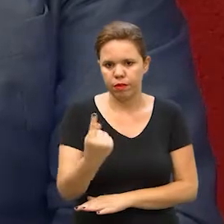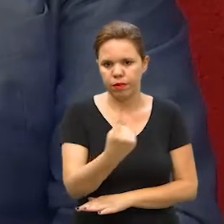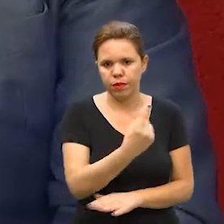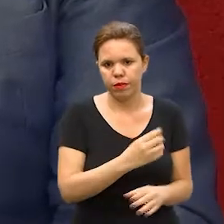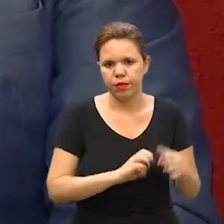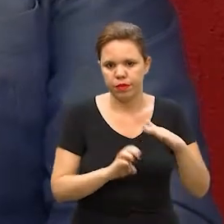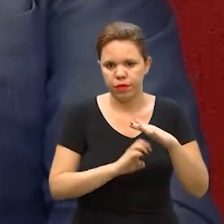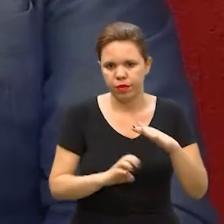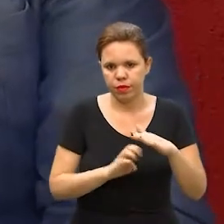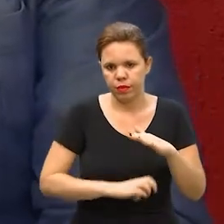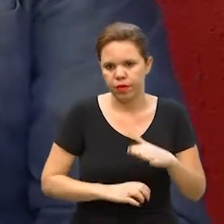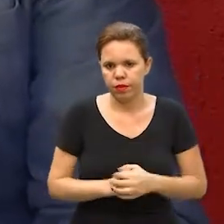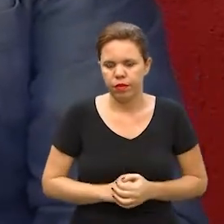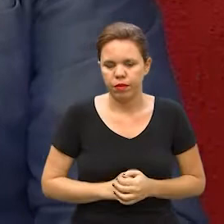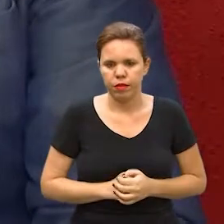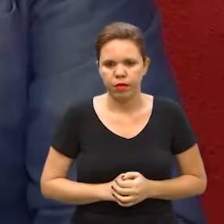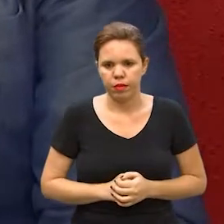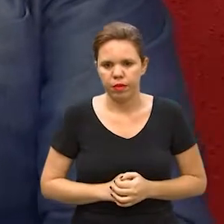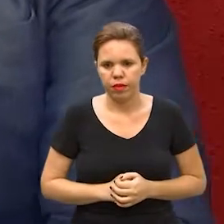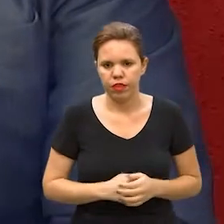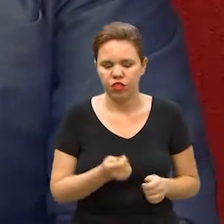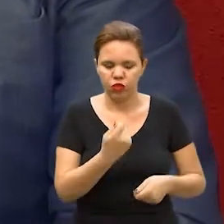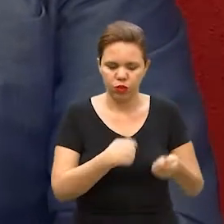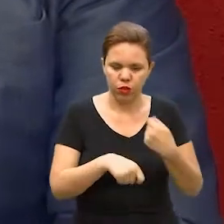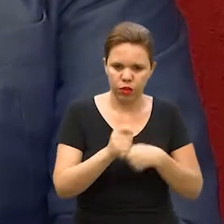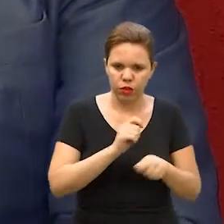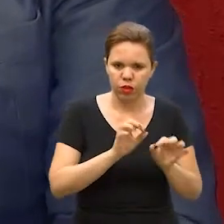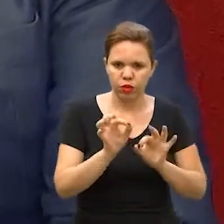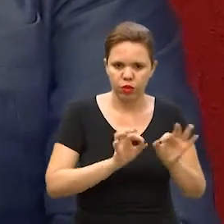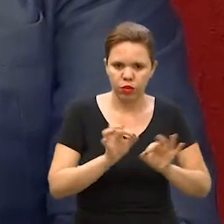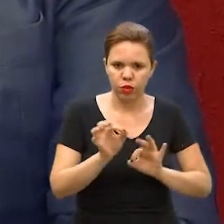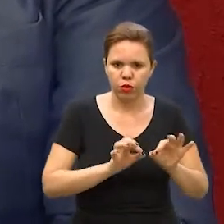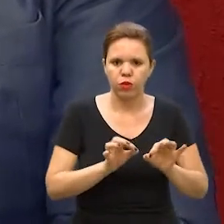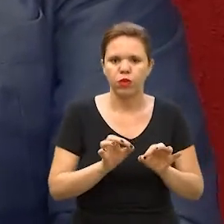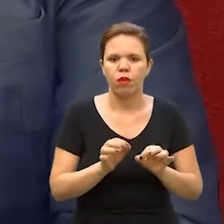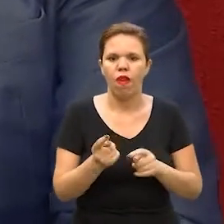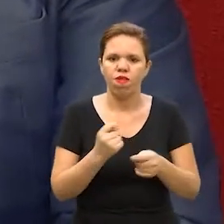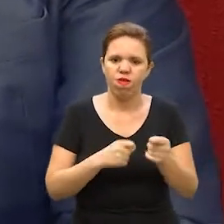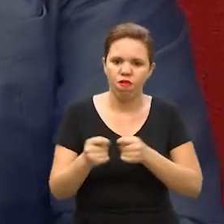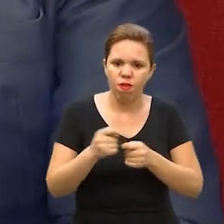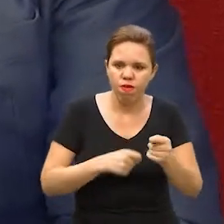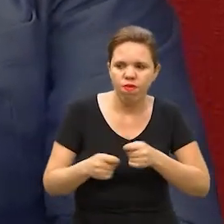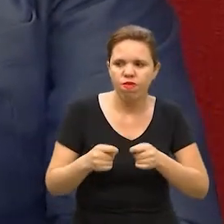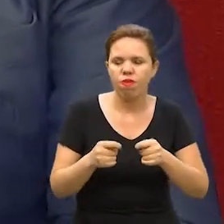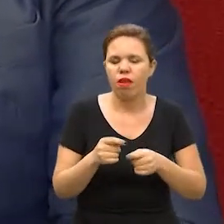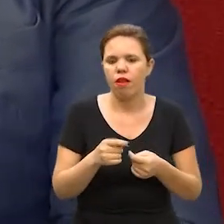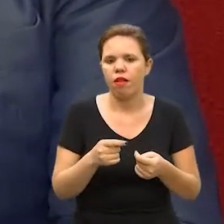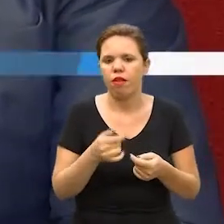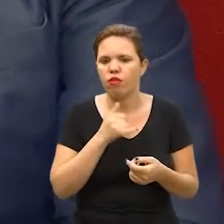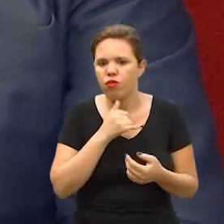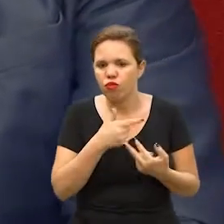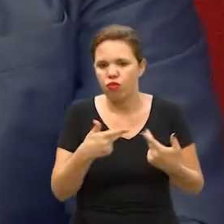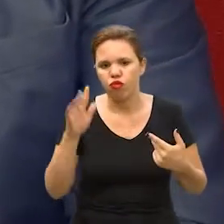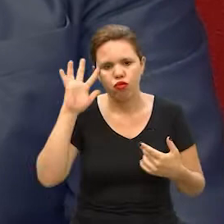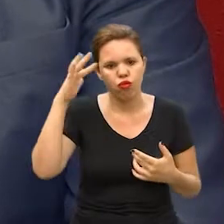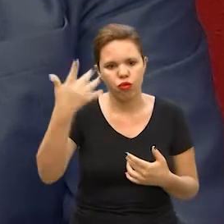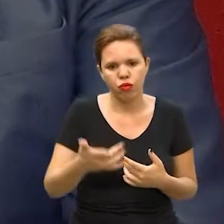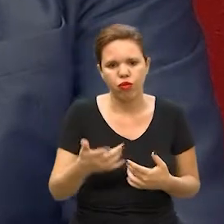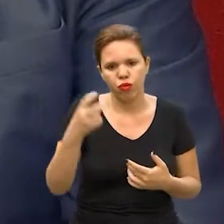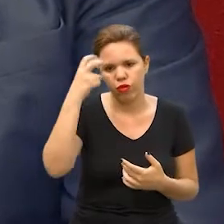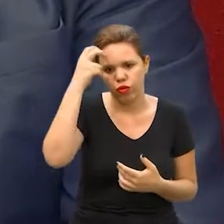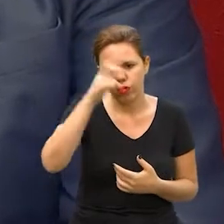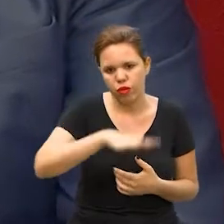Em particular, são setores na área de gerenciamento de comercialização de energia, que tem soluções inteligentes nessas